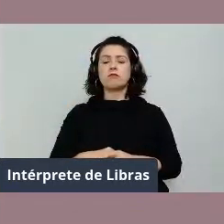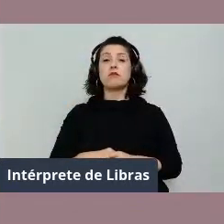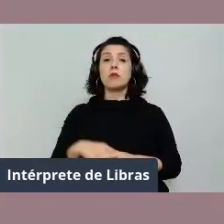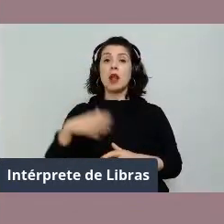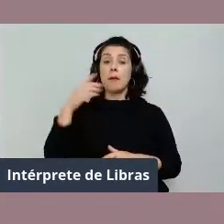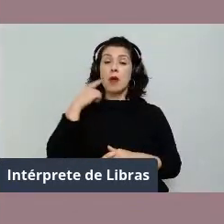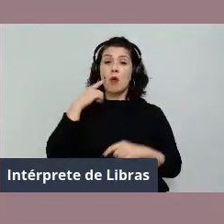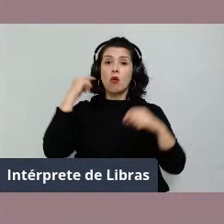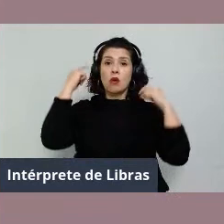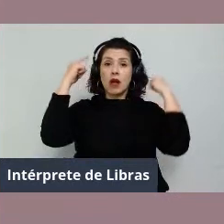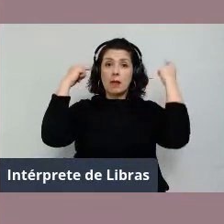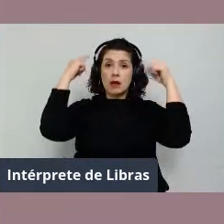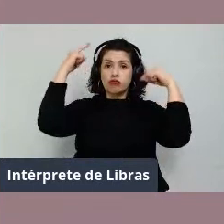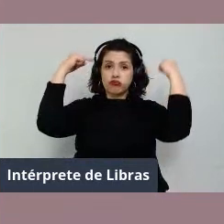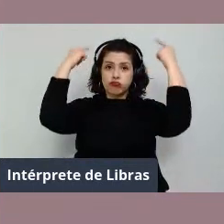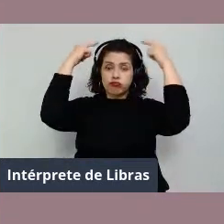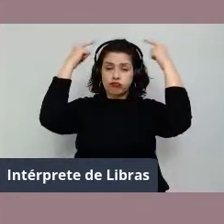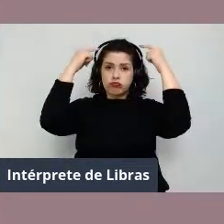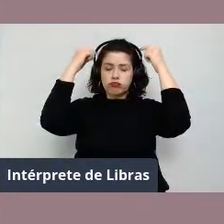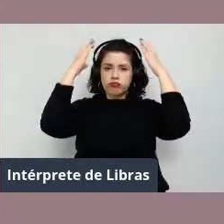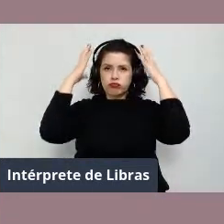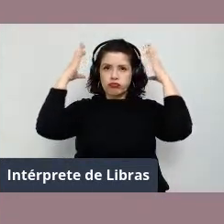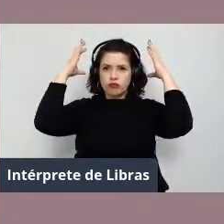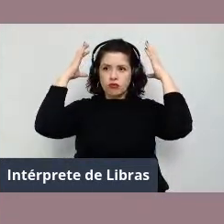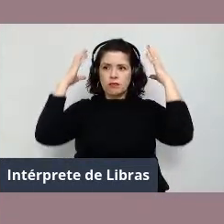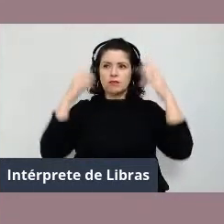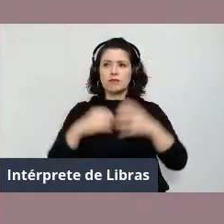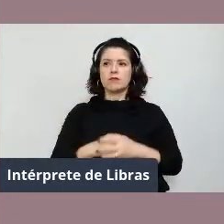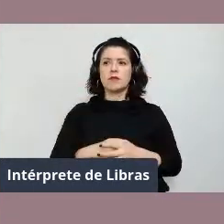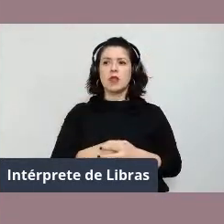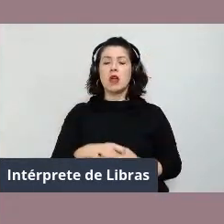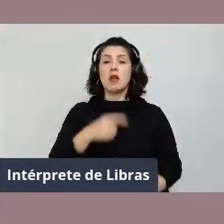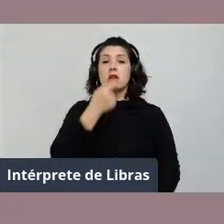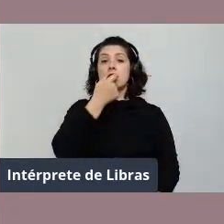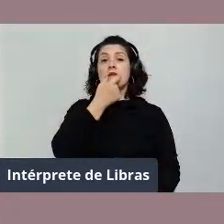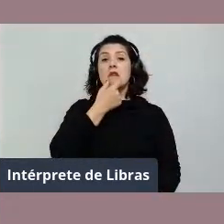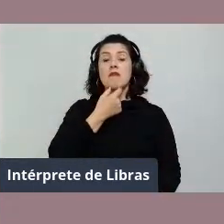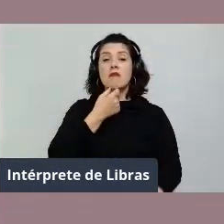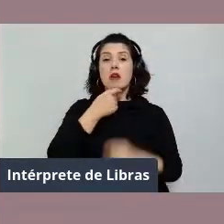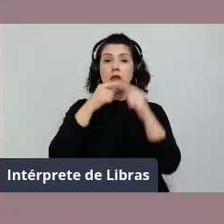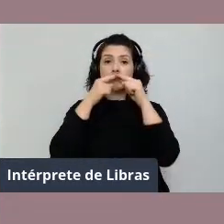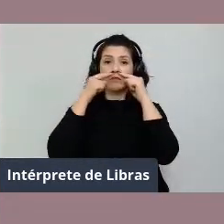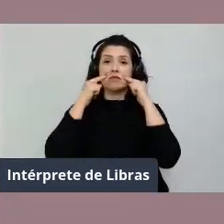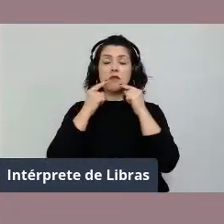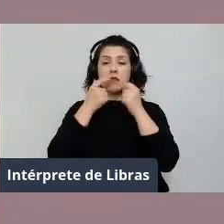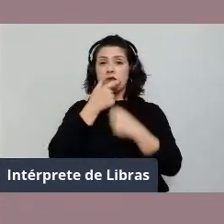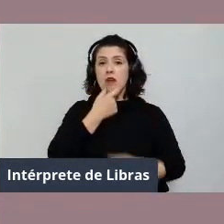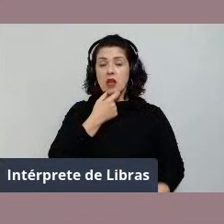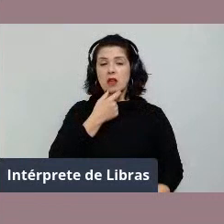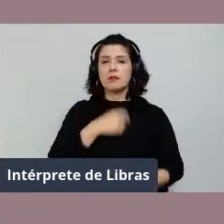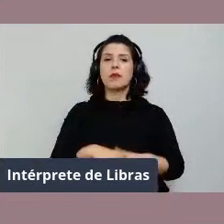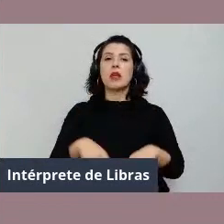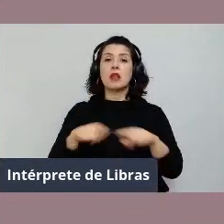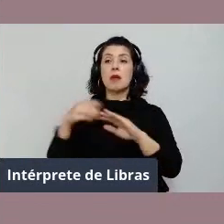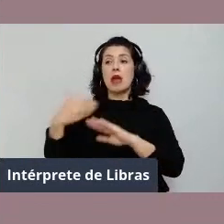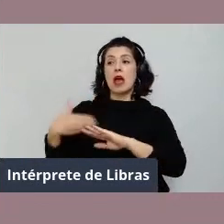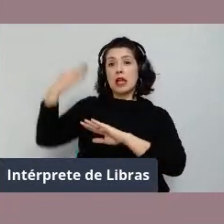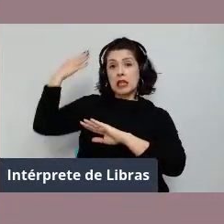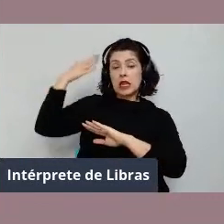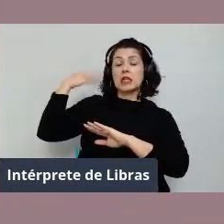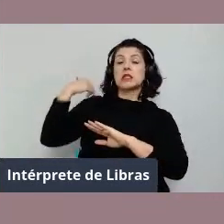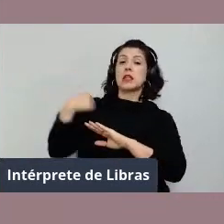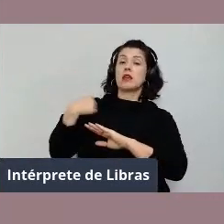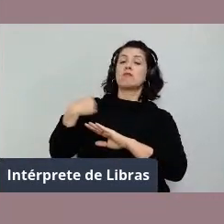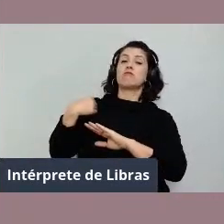cabelo levemente ondulado, um pouquinho grande, cavanhaque. E atrás de mim tem um pôster do Nelson